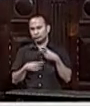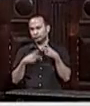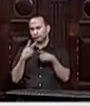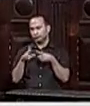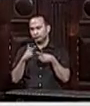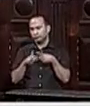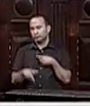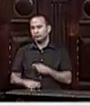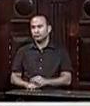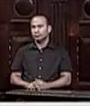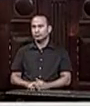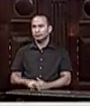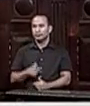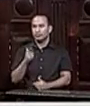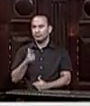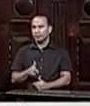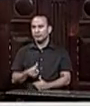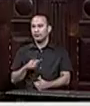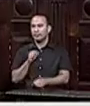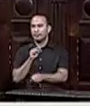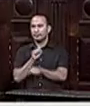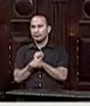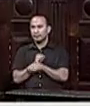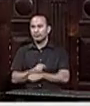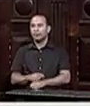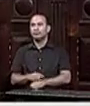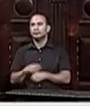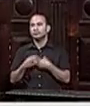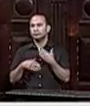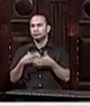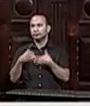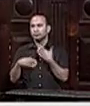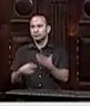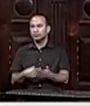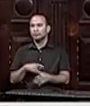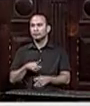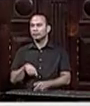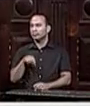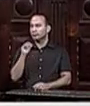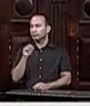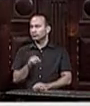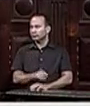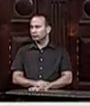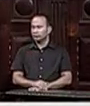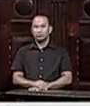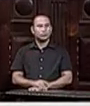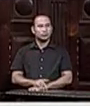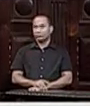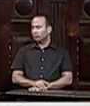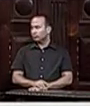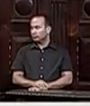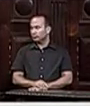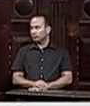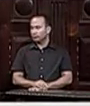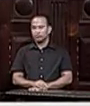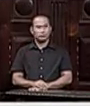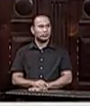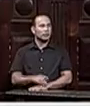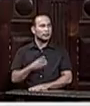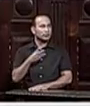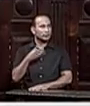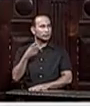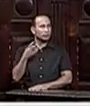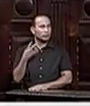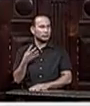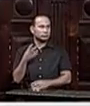o intervalo, o interstício na sua contribuição previdenciária, né? Durante cerca de 3, 4,